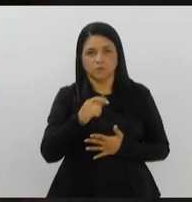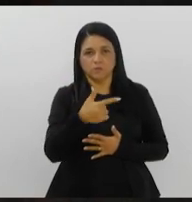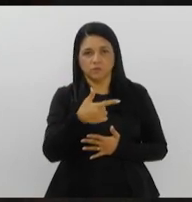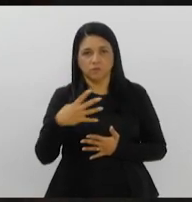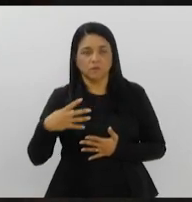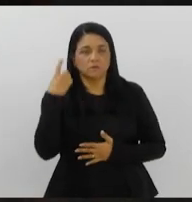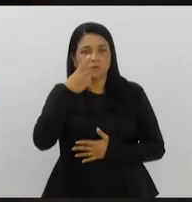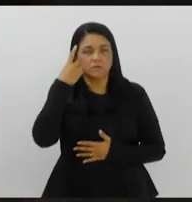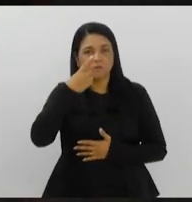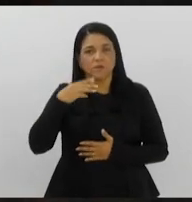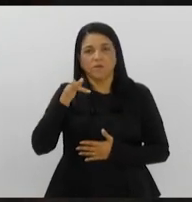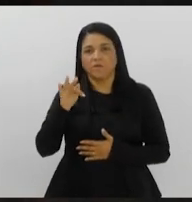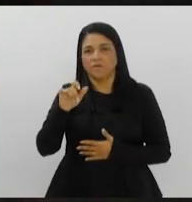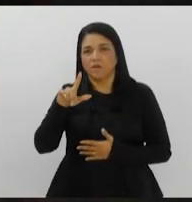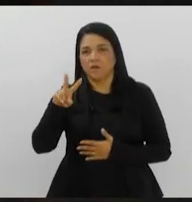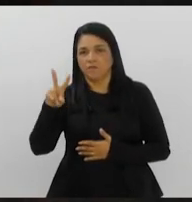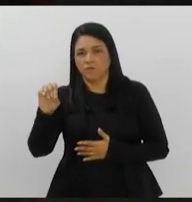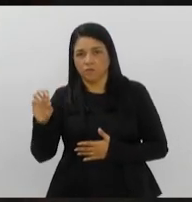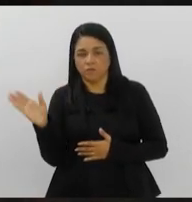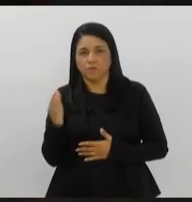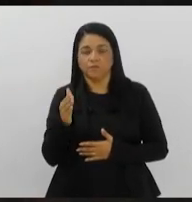autoria dos deputados Flávio Serafim,